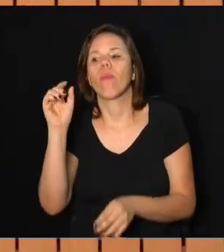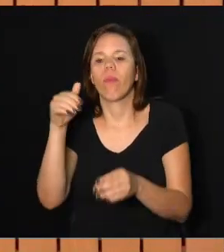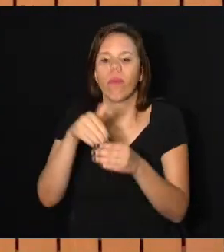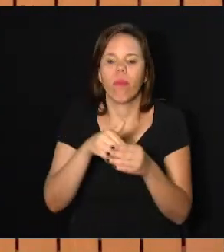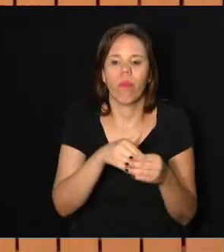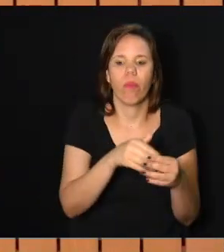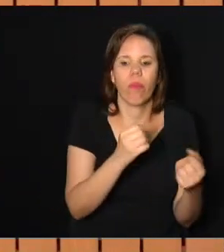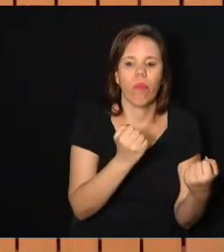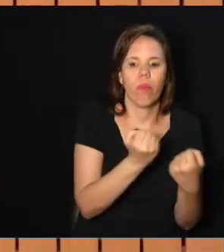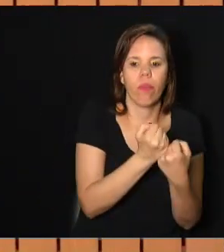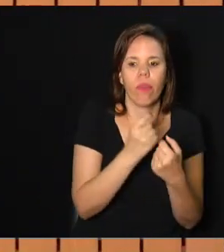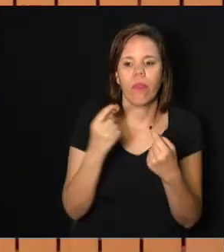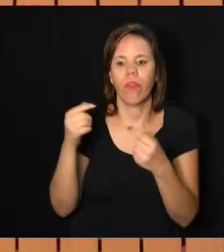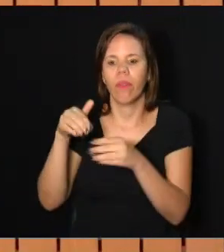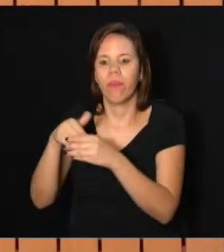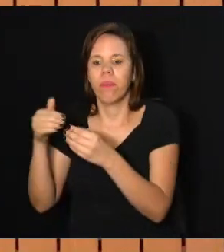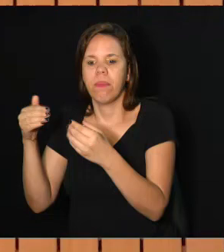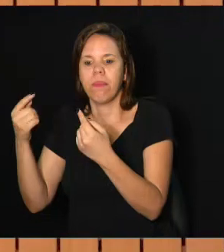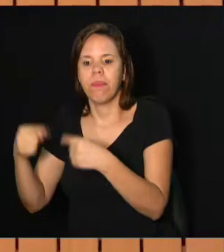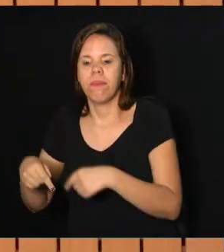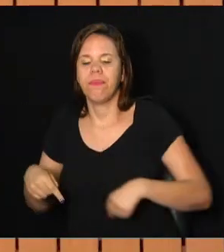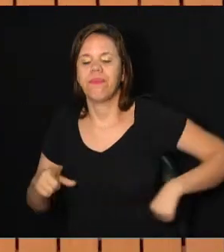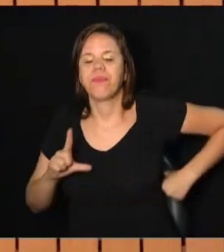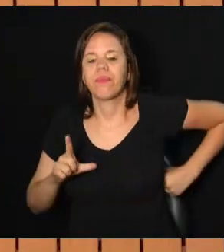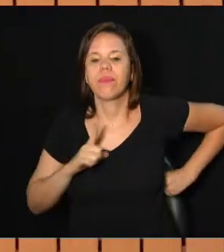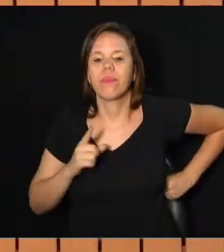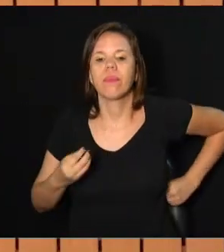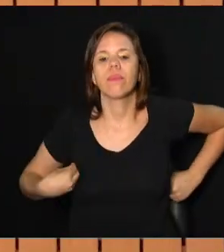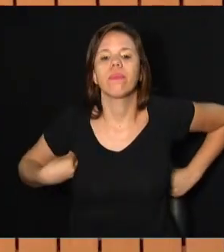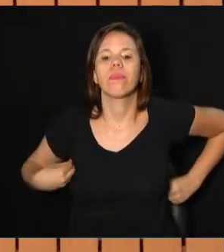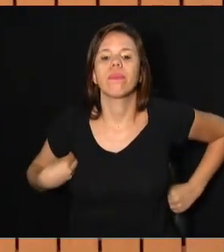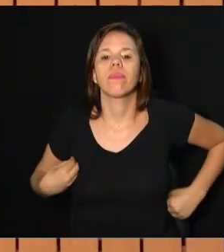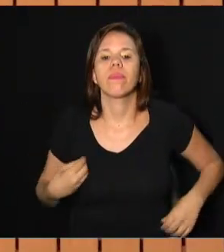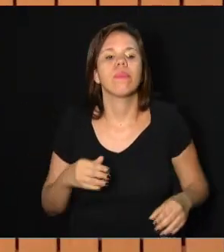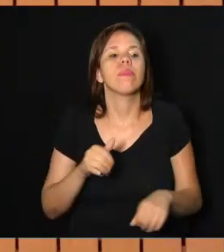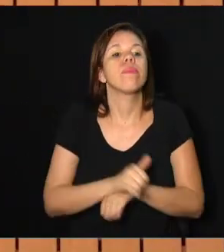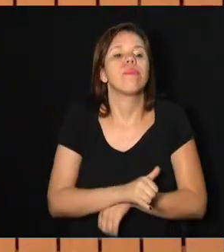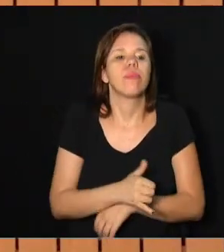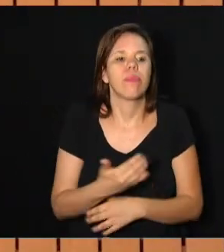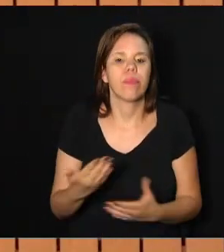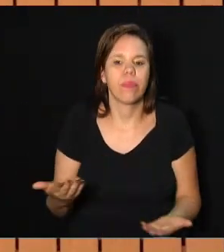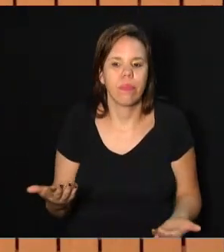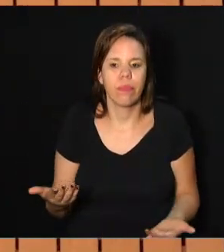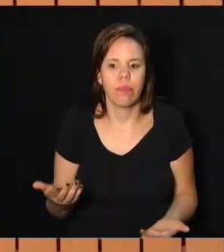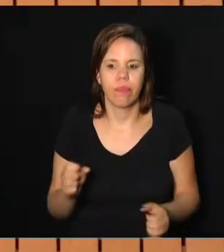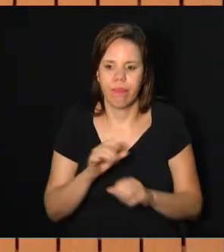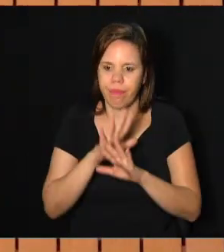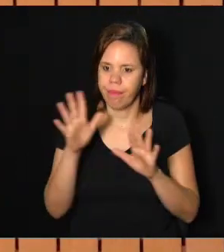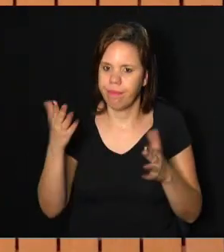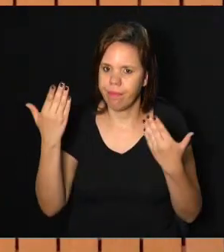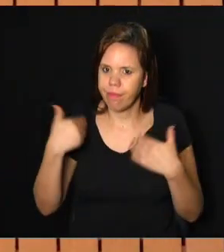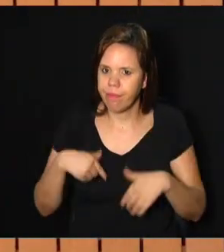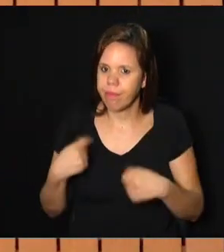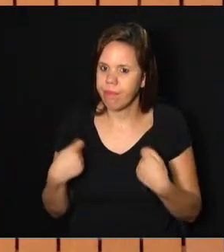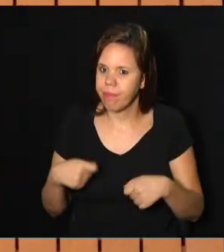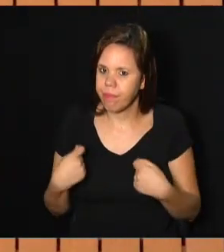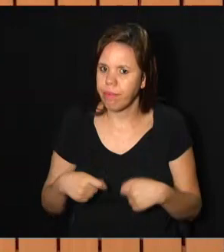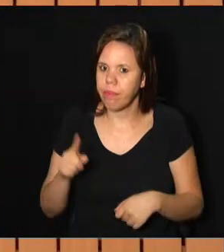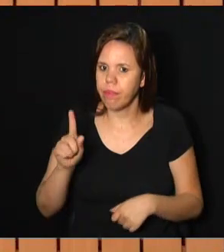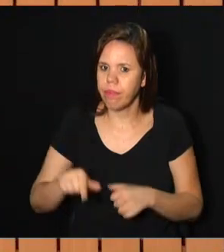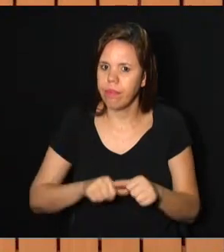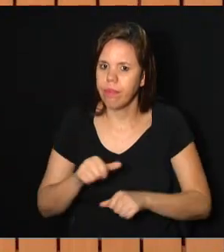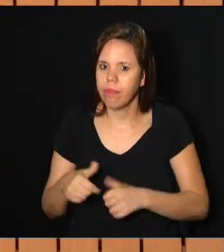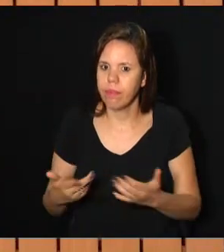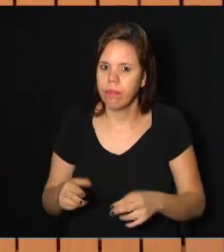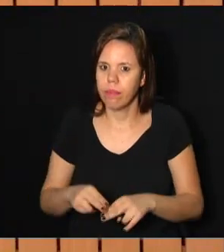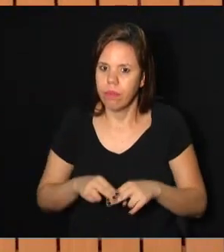contra, quem está presente e quem está ausente. É muito claro para mim a necessidade dessa mudança. Por